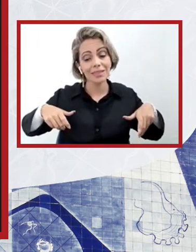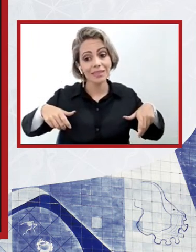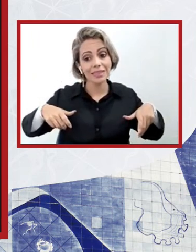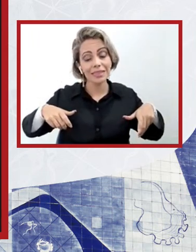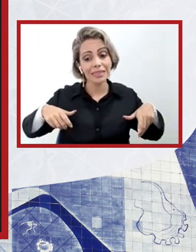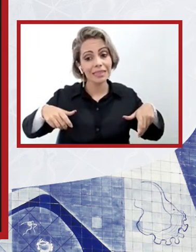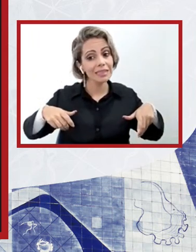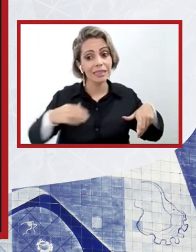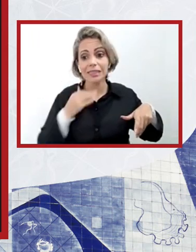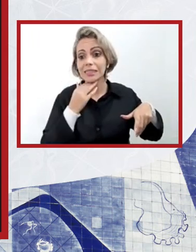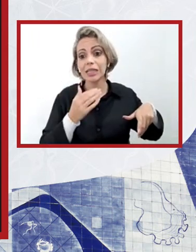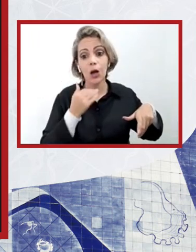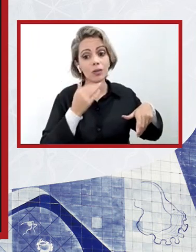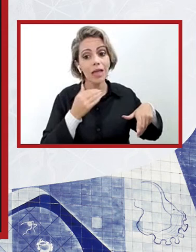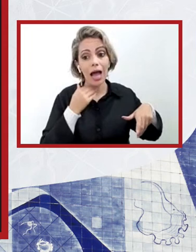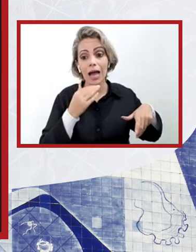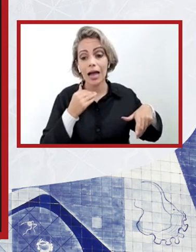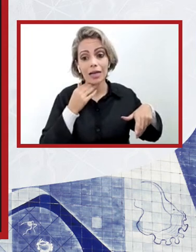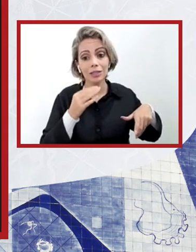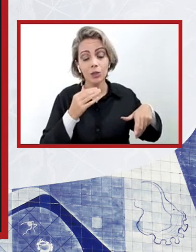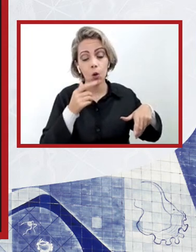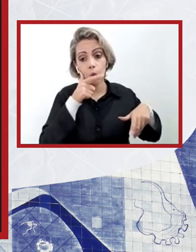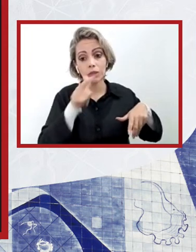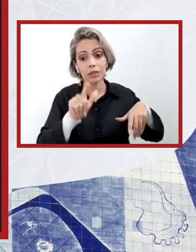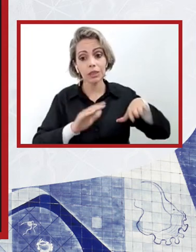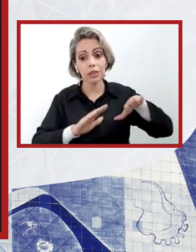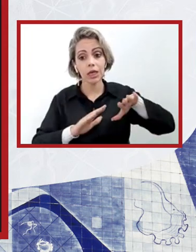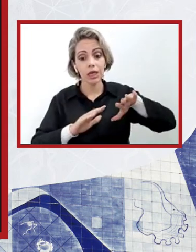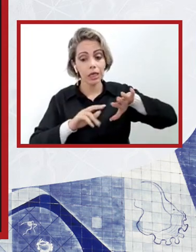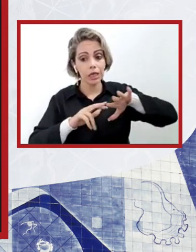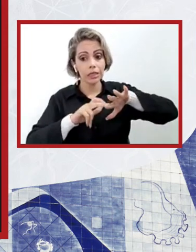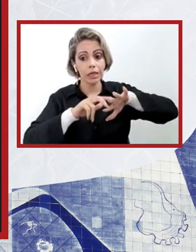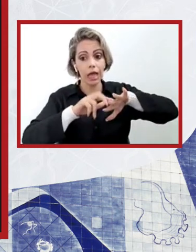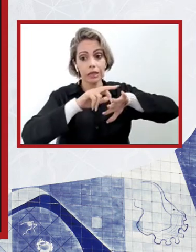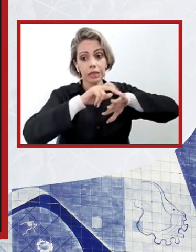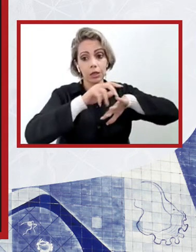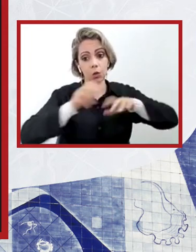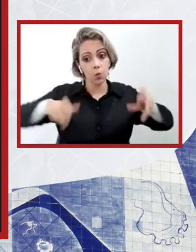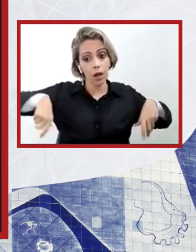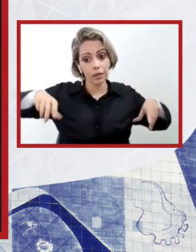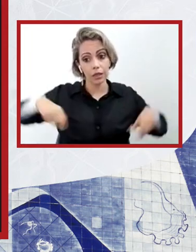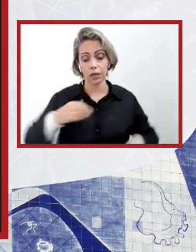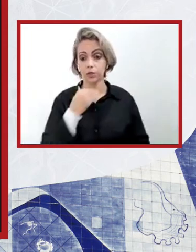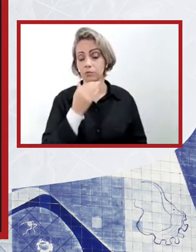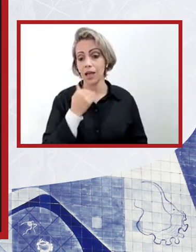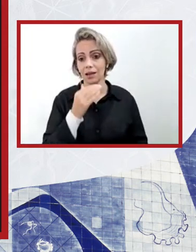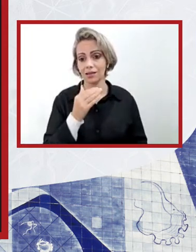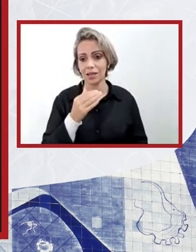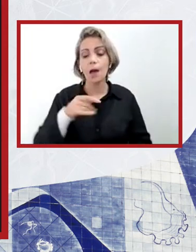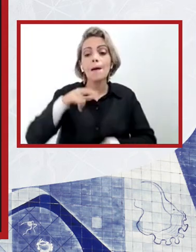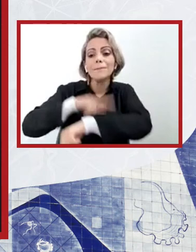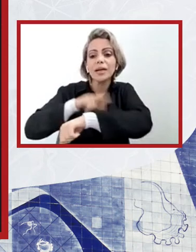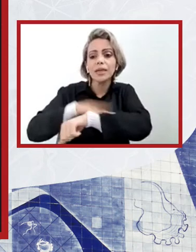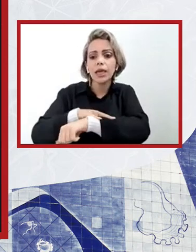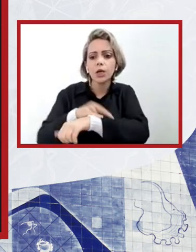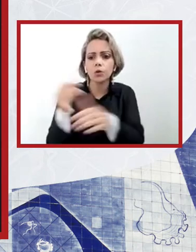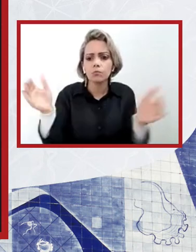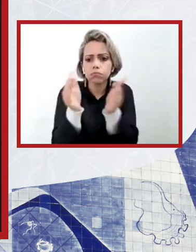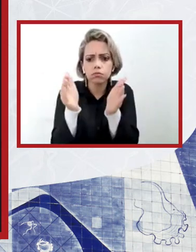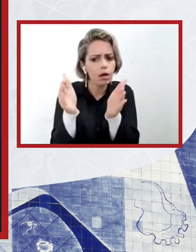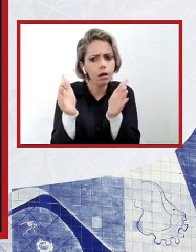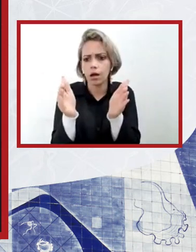escadas. Então tem que ter uma rampa. Tá? As portas dos banheiros têm que ser suficientemente largas para as pessoas entrarem e assim por